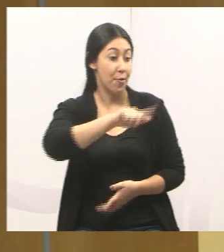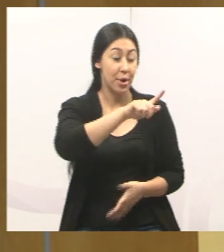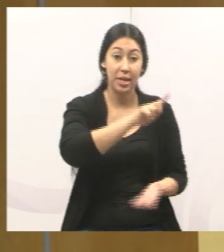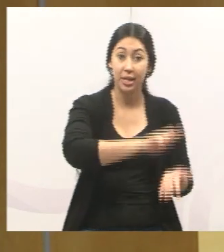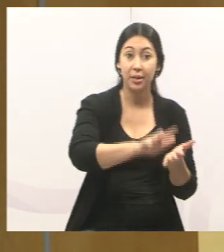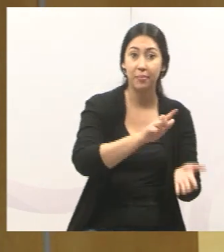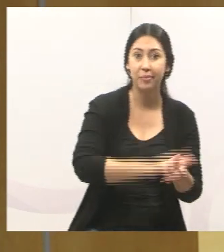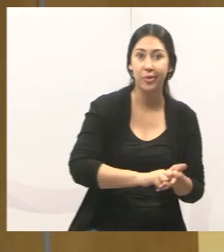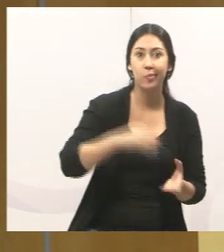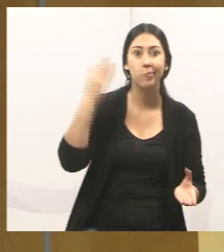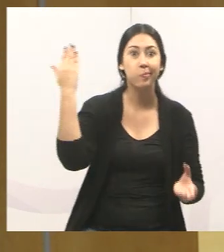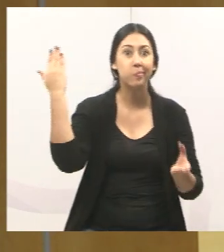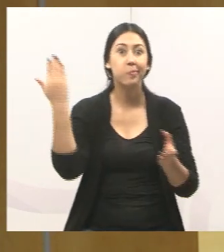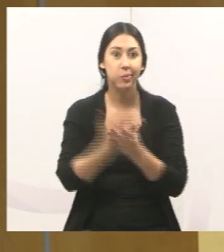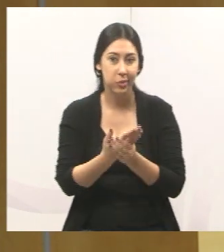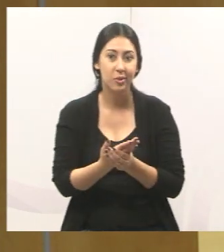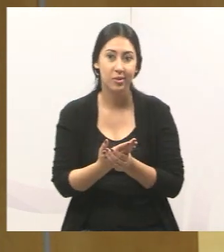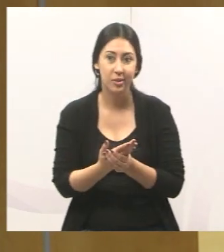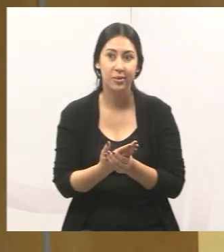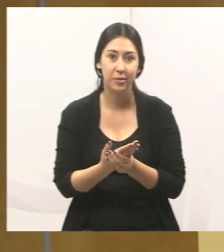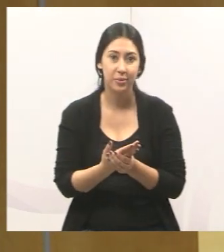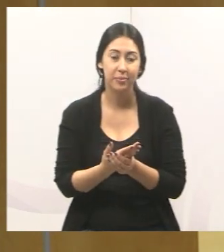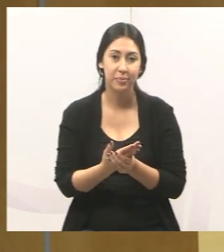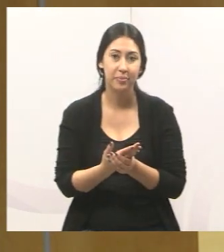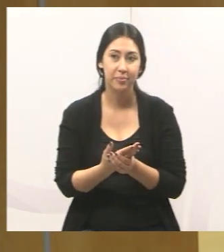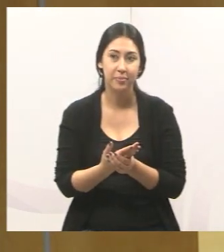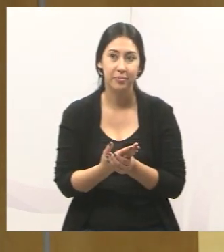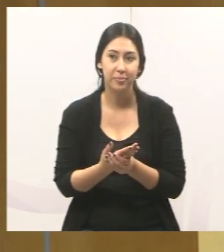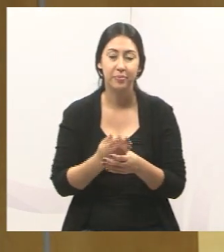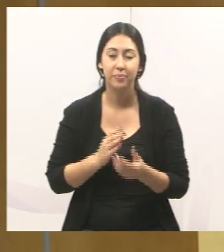simplesmente um processo da antiga